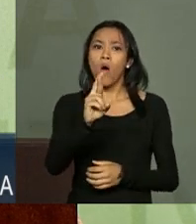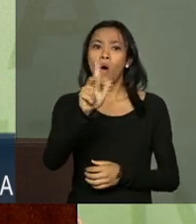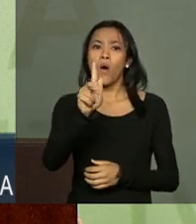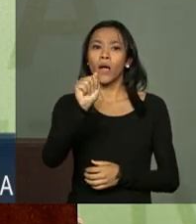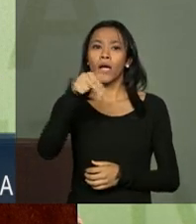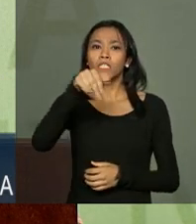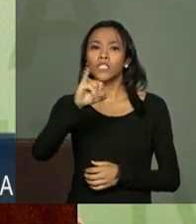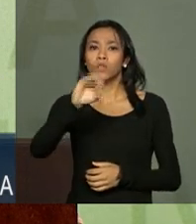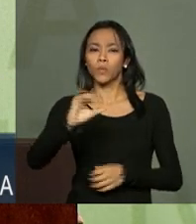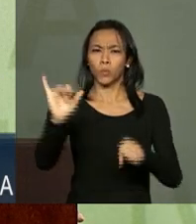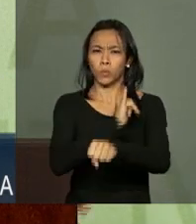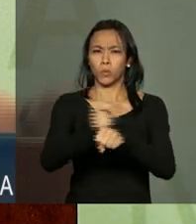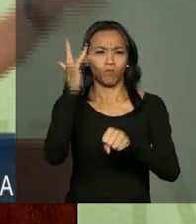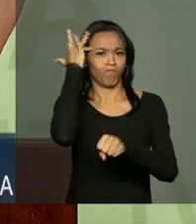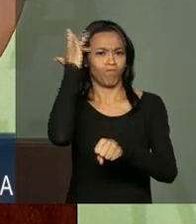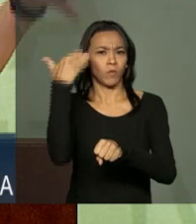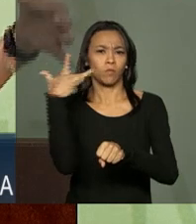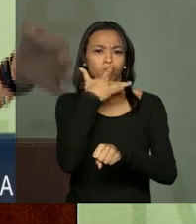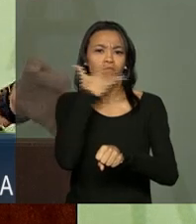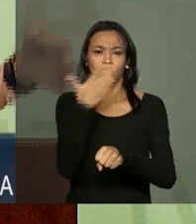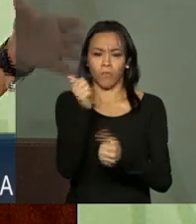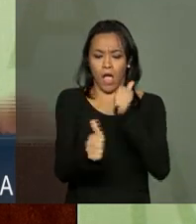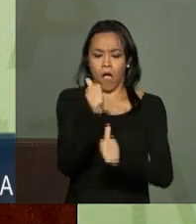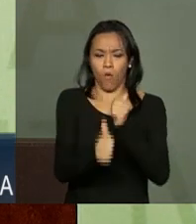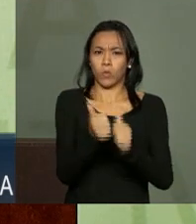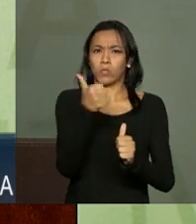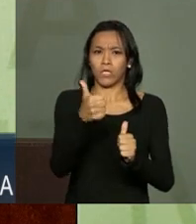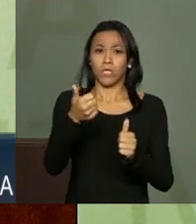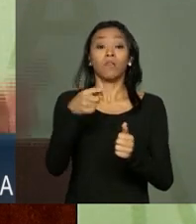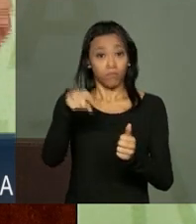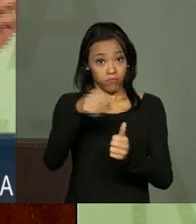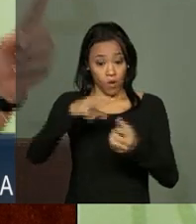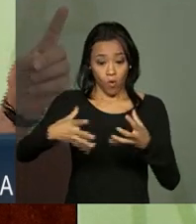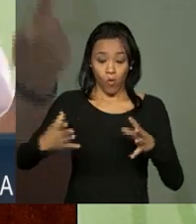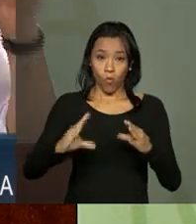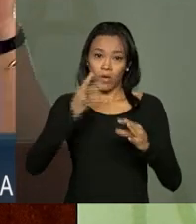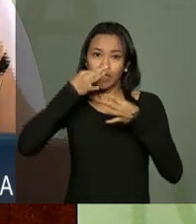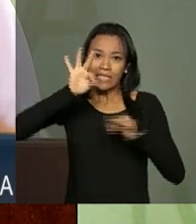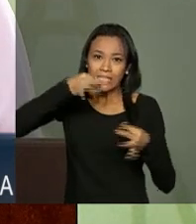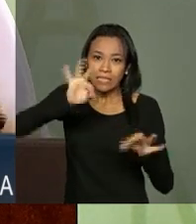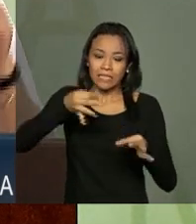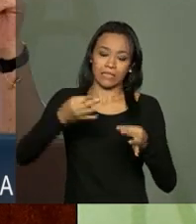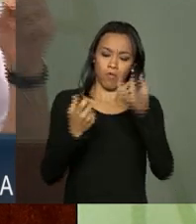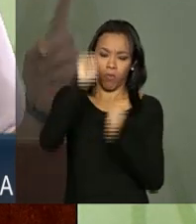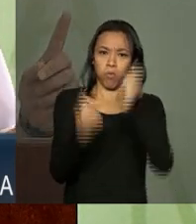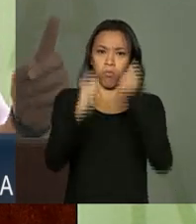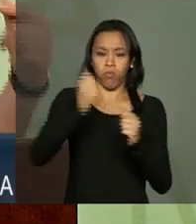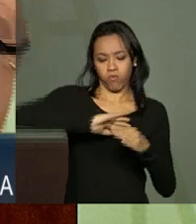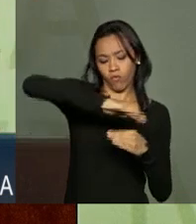alta qualidade, com empacotamento industrial, um produto comercializado